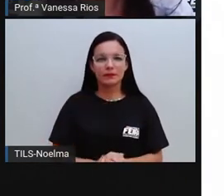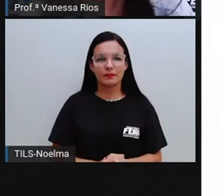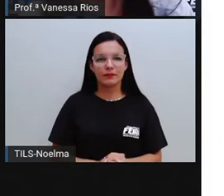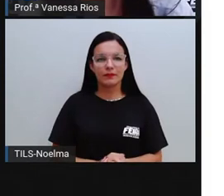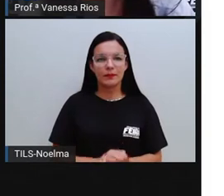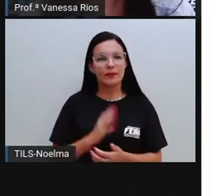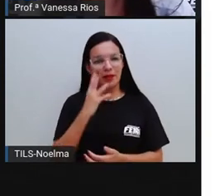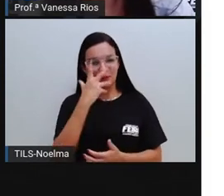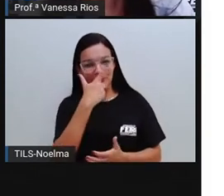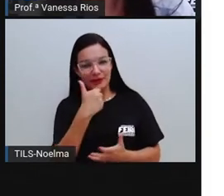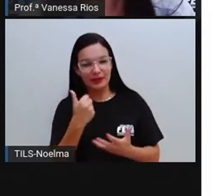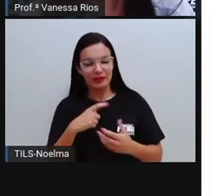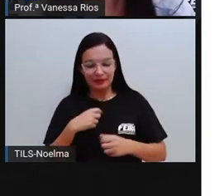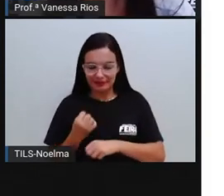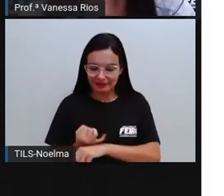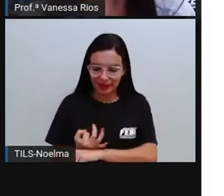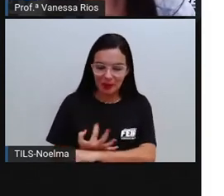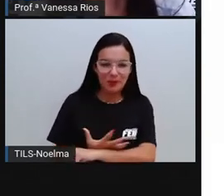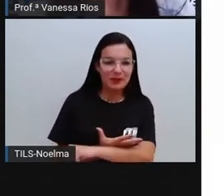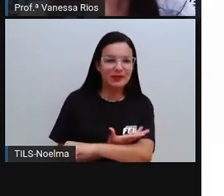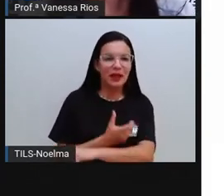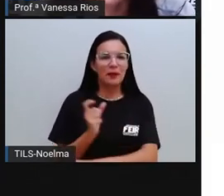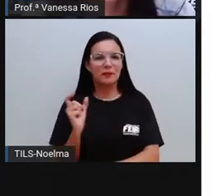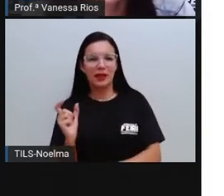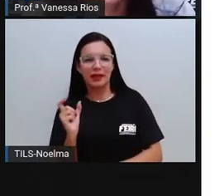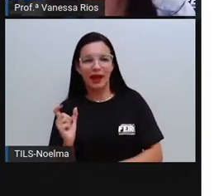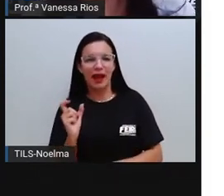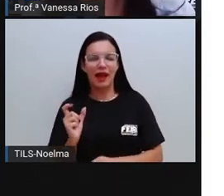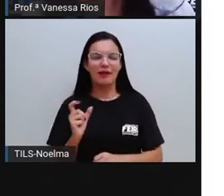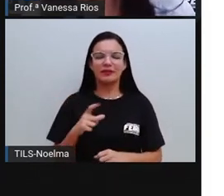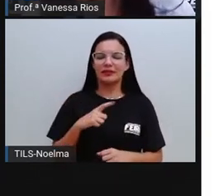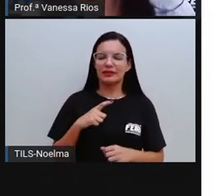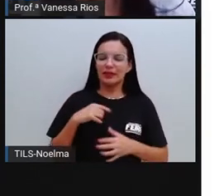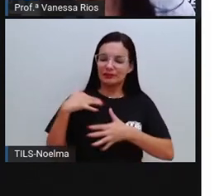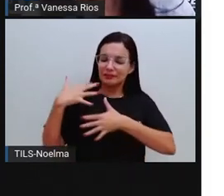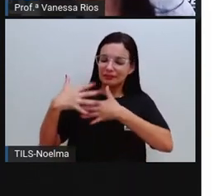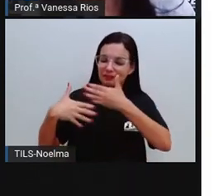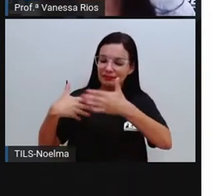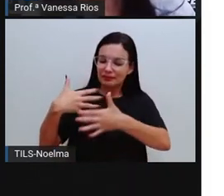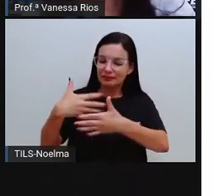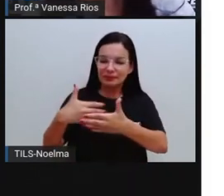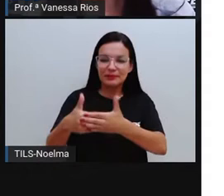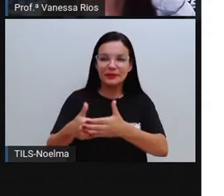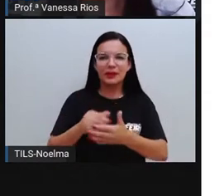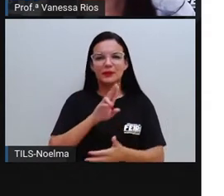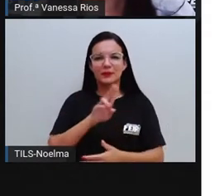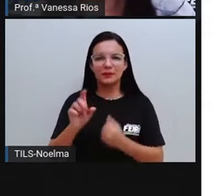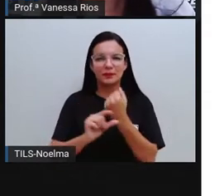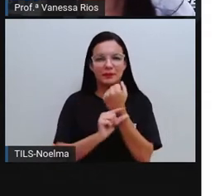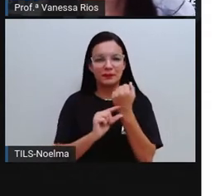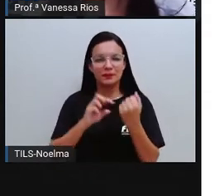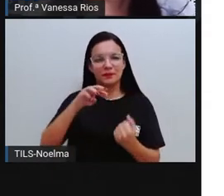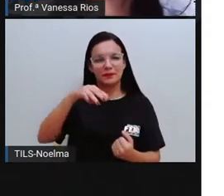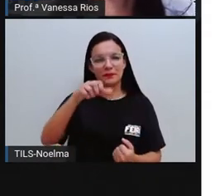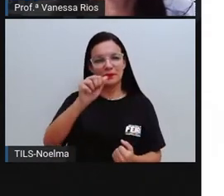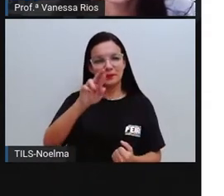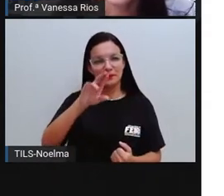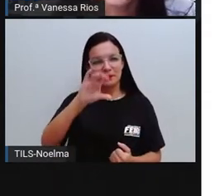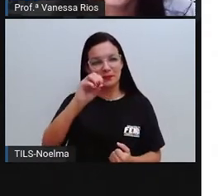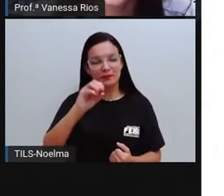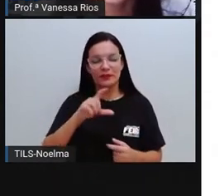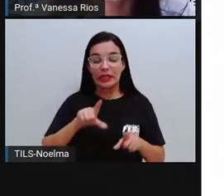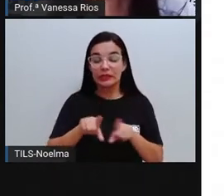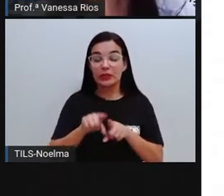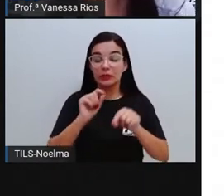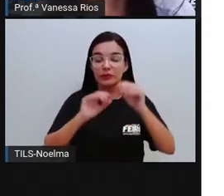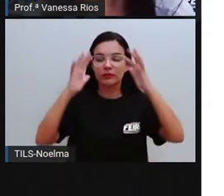Bonito, não é? Toda a emoção, né, das palavras passadas aí através do poema O Tempo aí de Mário Quintana. E a reflexão que a